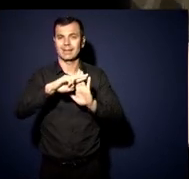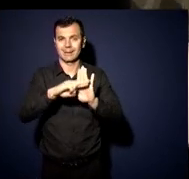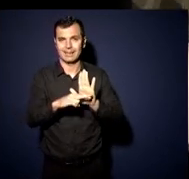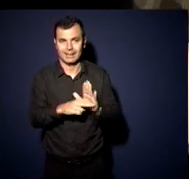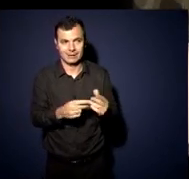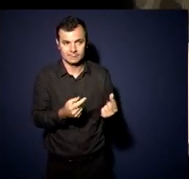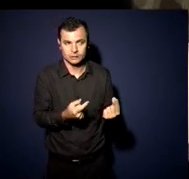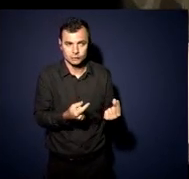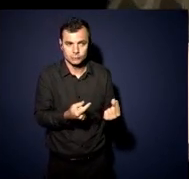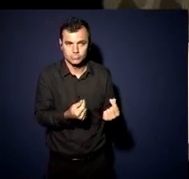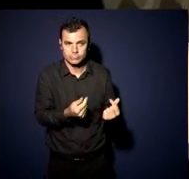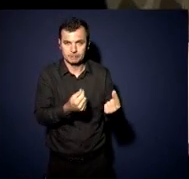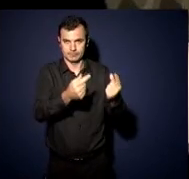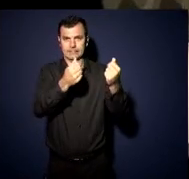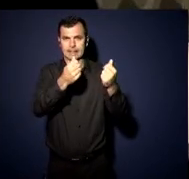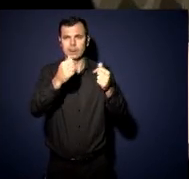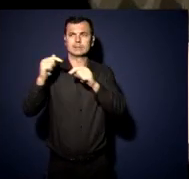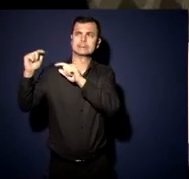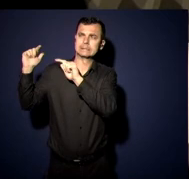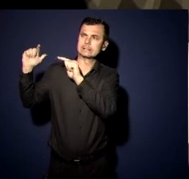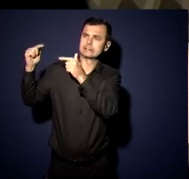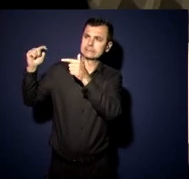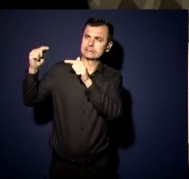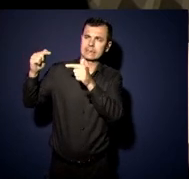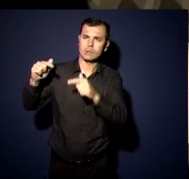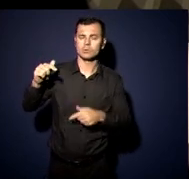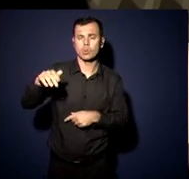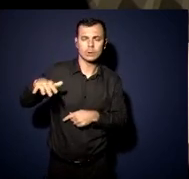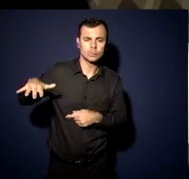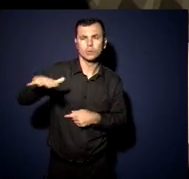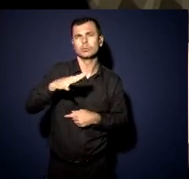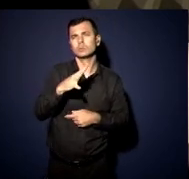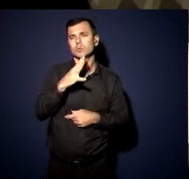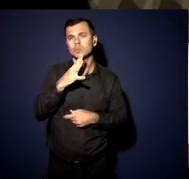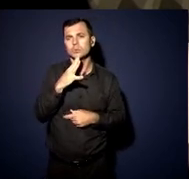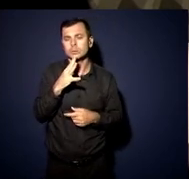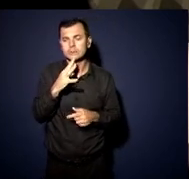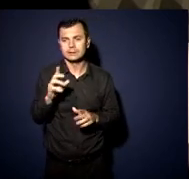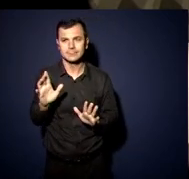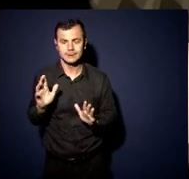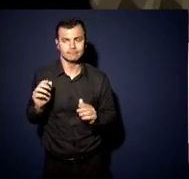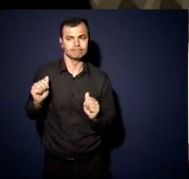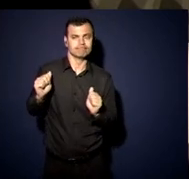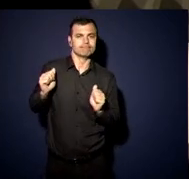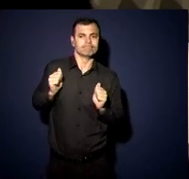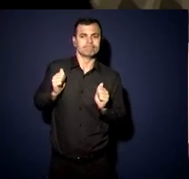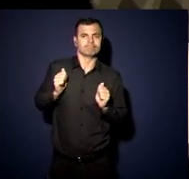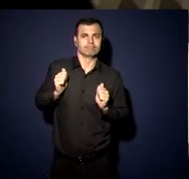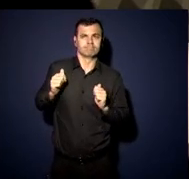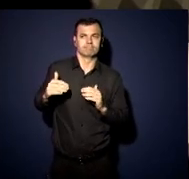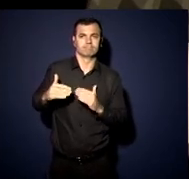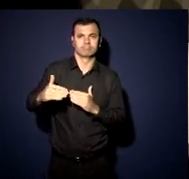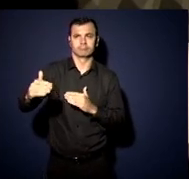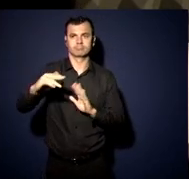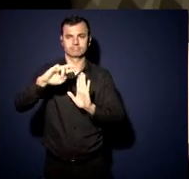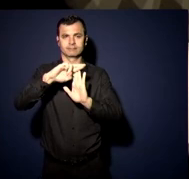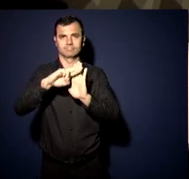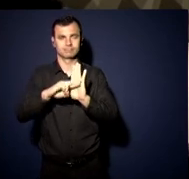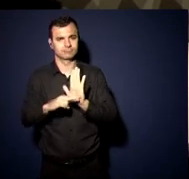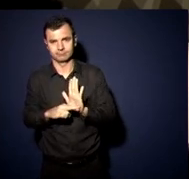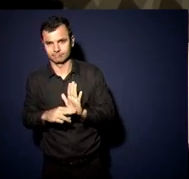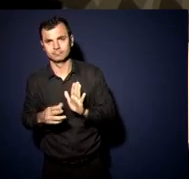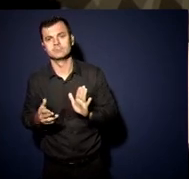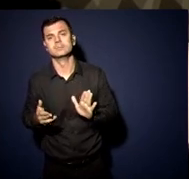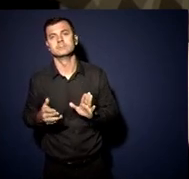tradicionalmente ele é reconhecido como muito exitoso na agenda regulatória ele também tem uma